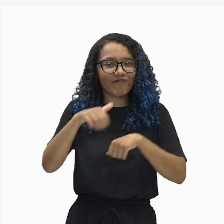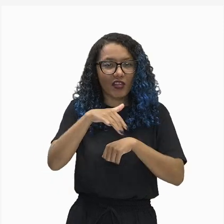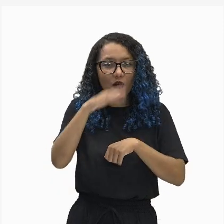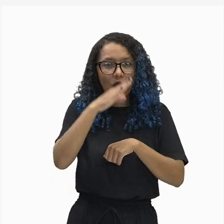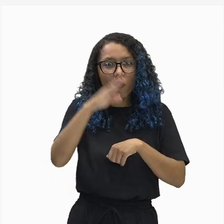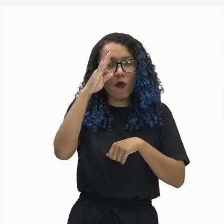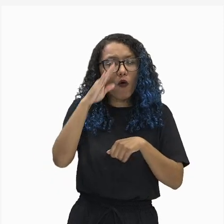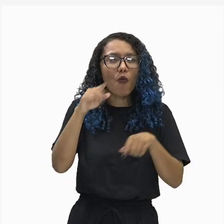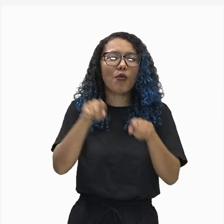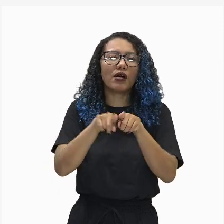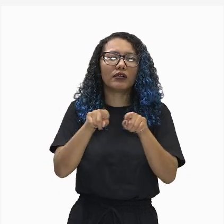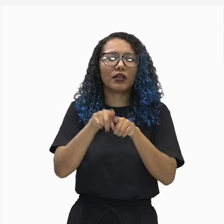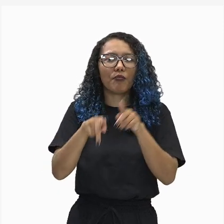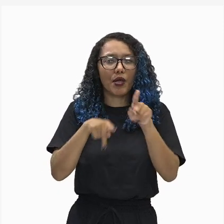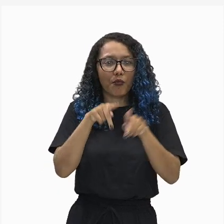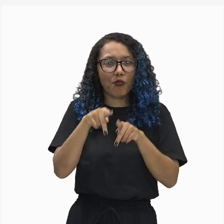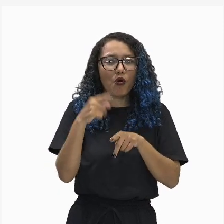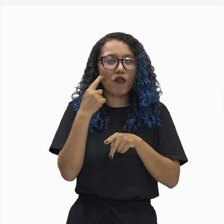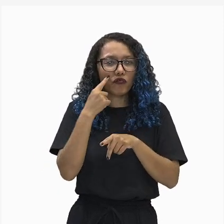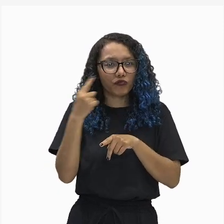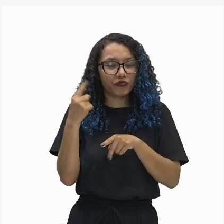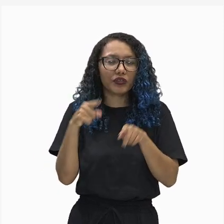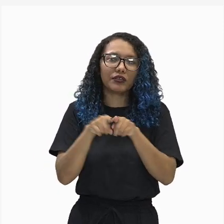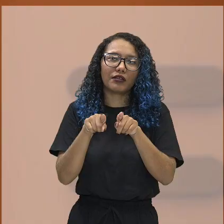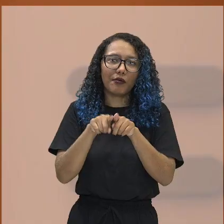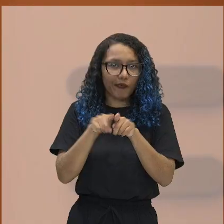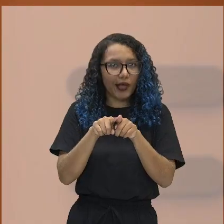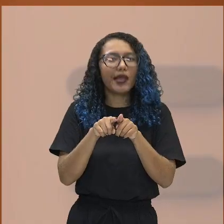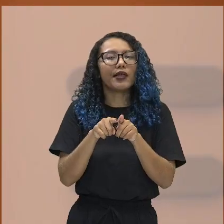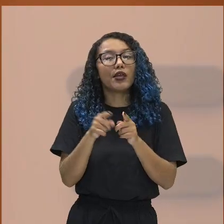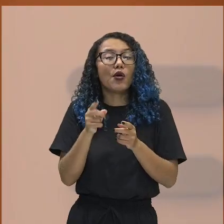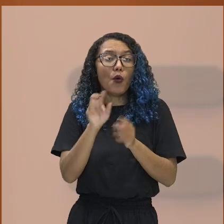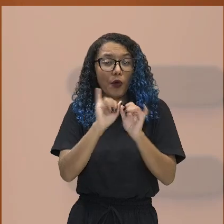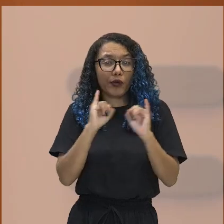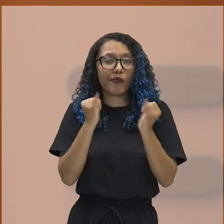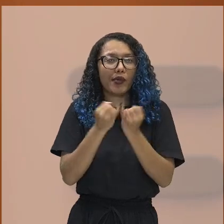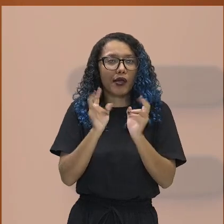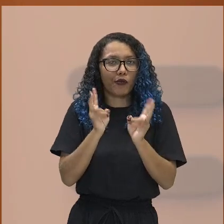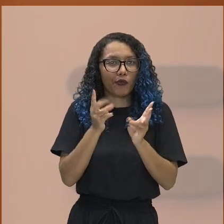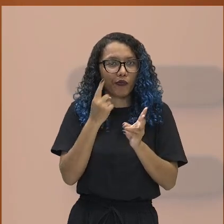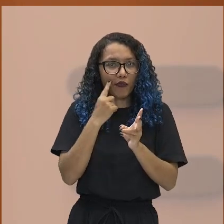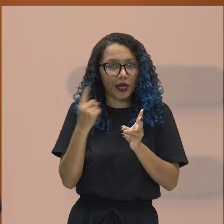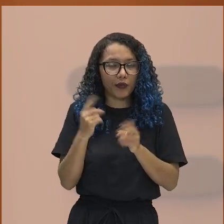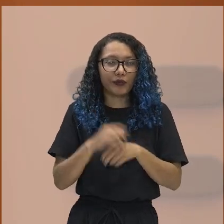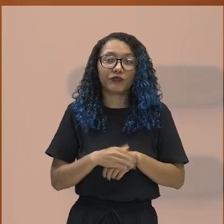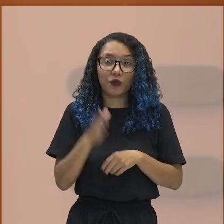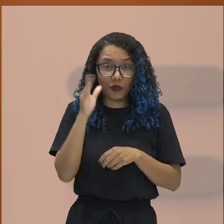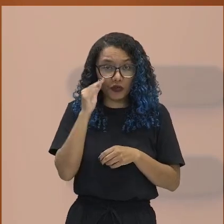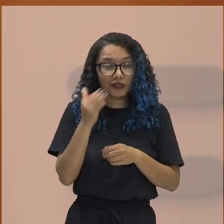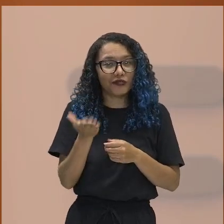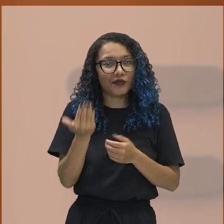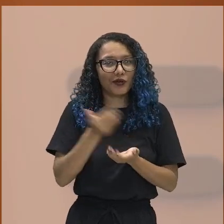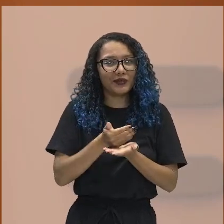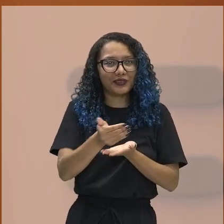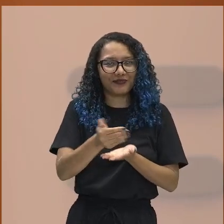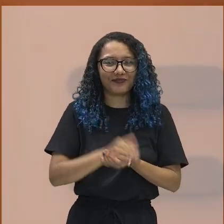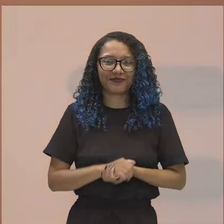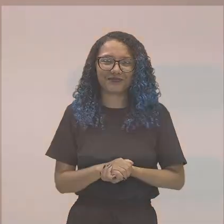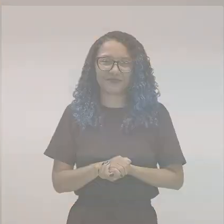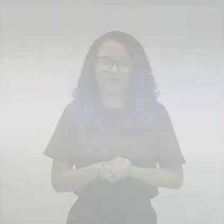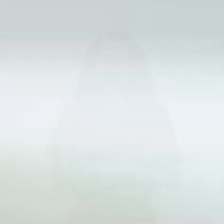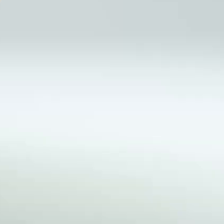romano, os germanos e o Império Bizantino. Então, ficaram curiosos? Acompanhem comigo esta nossa